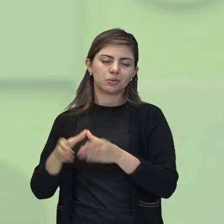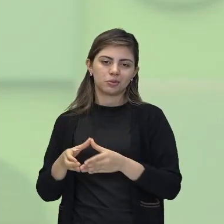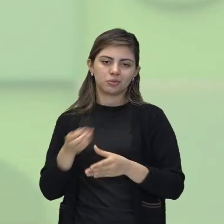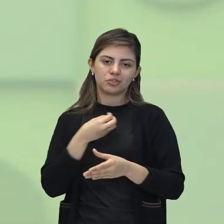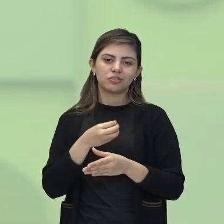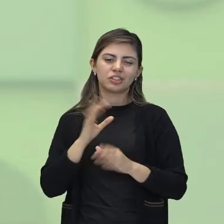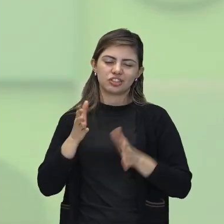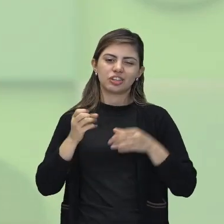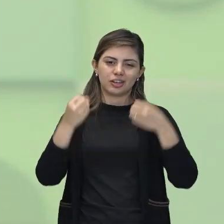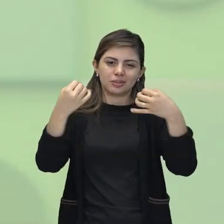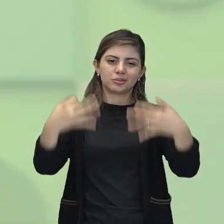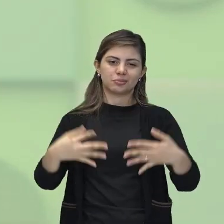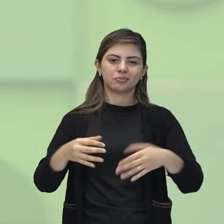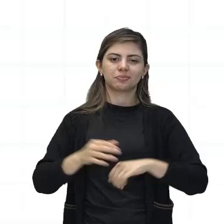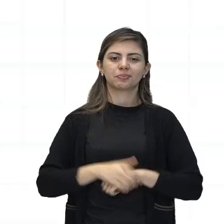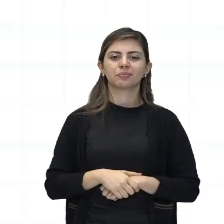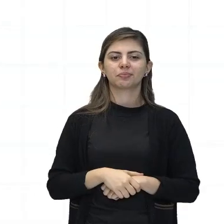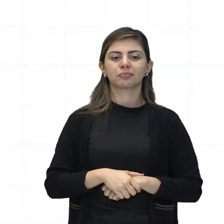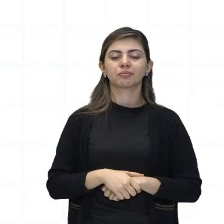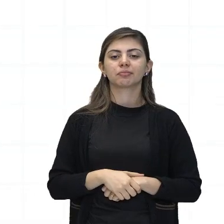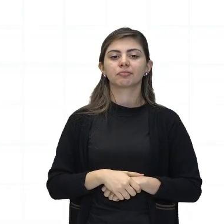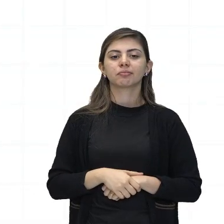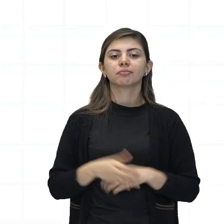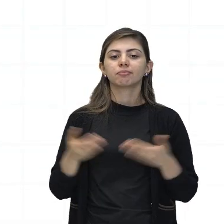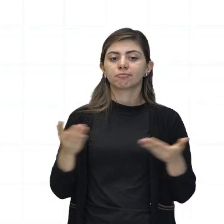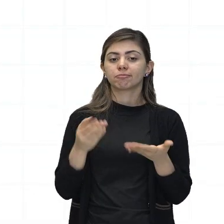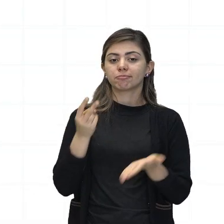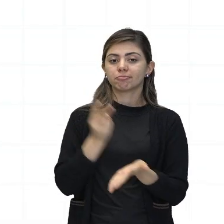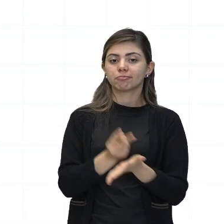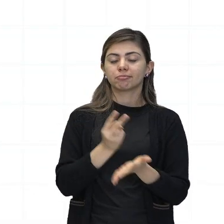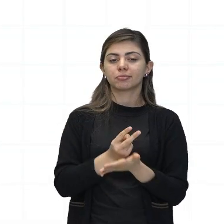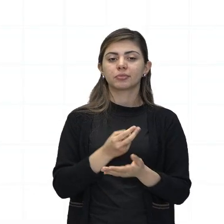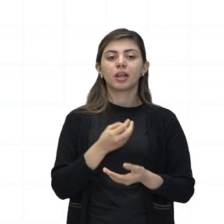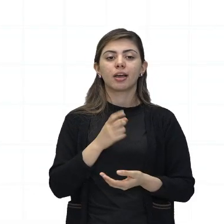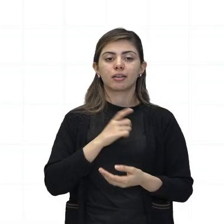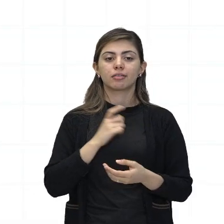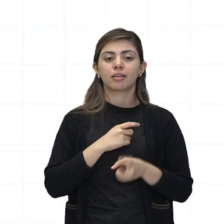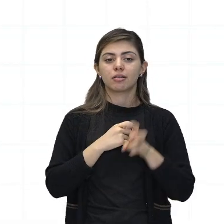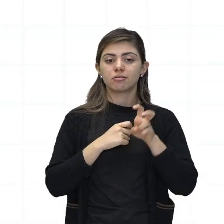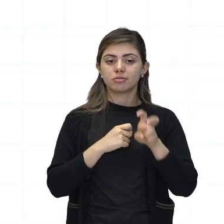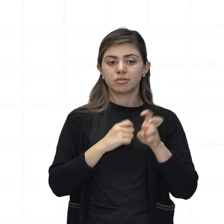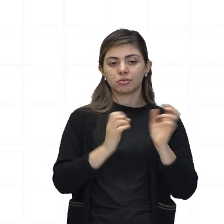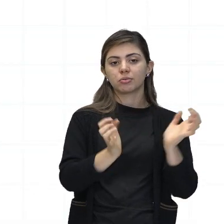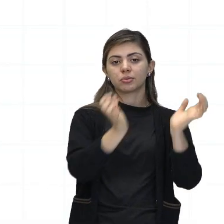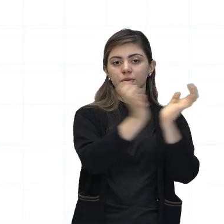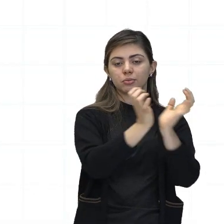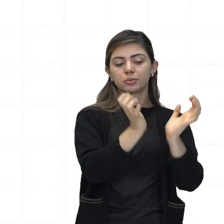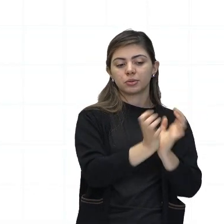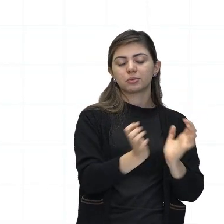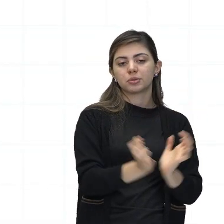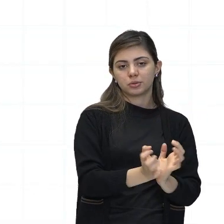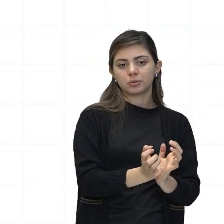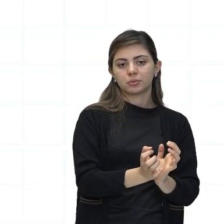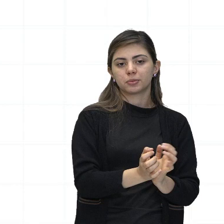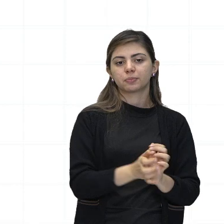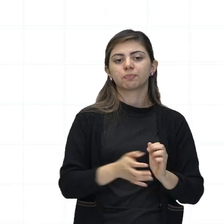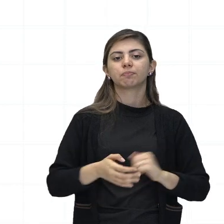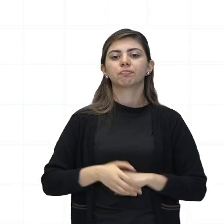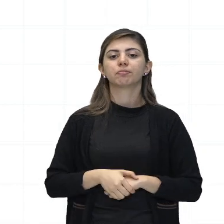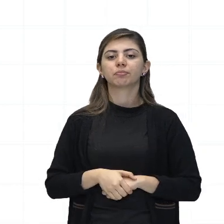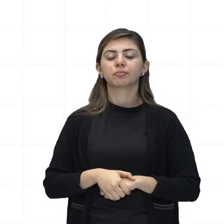já na nossa aula. Vamos continuar aí vendo sobre a classificação em 5 reinos. Nesse sistema, os organismos